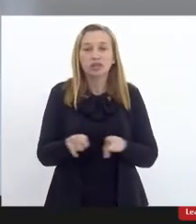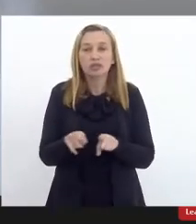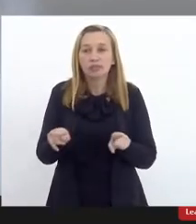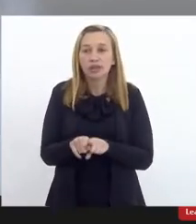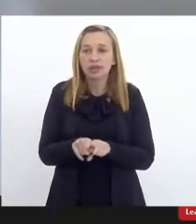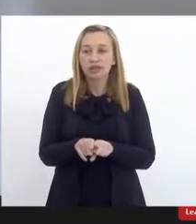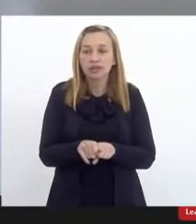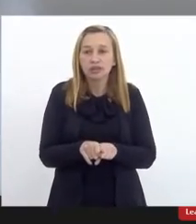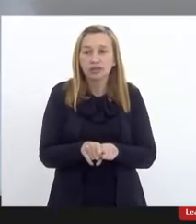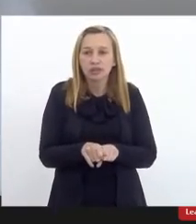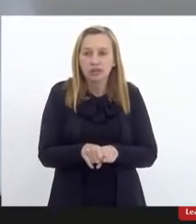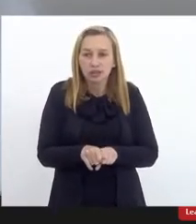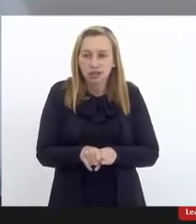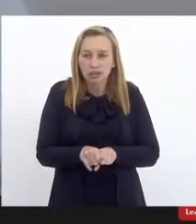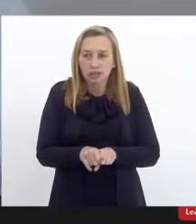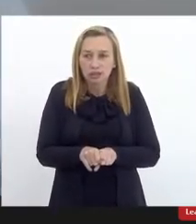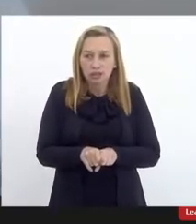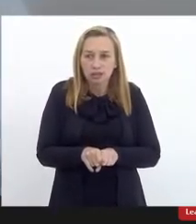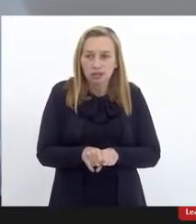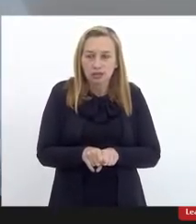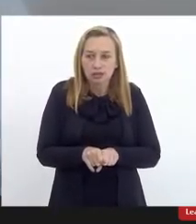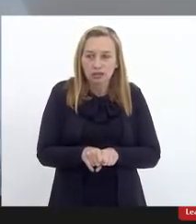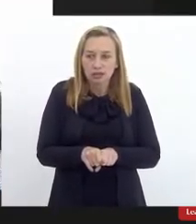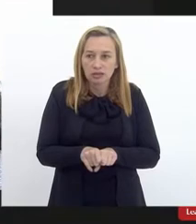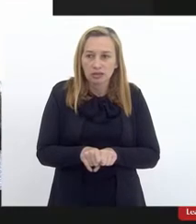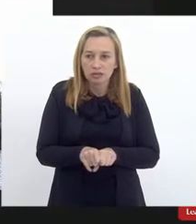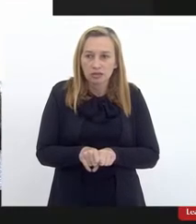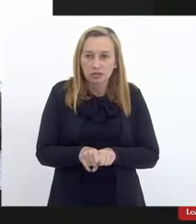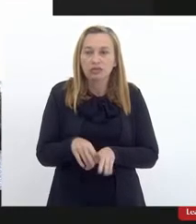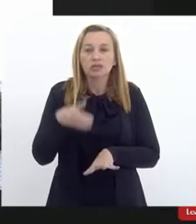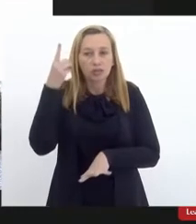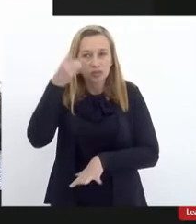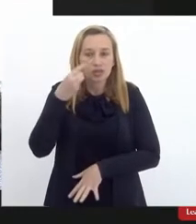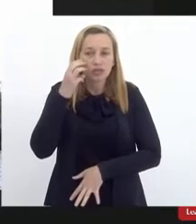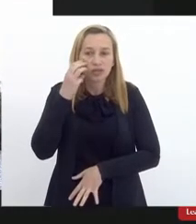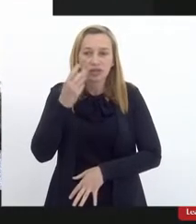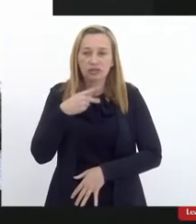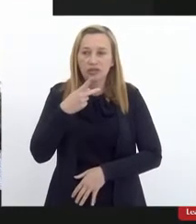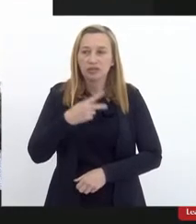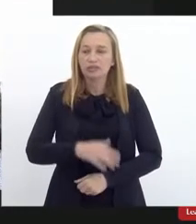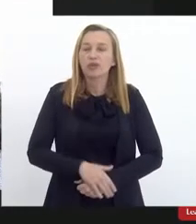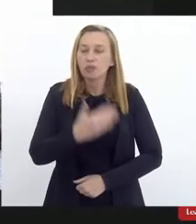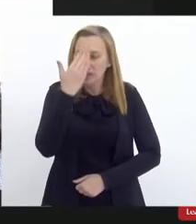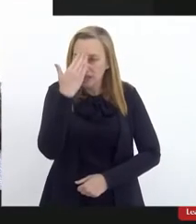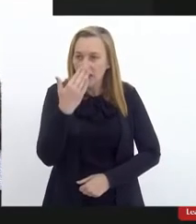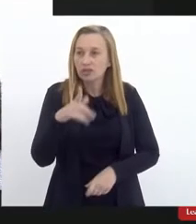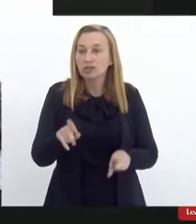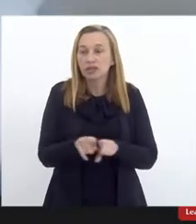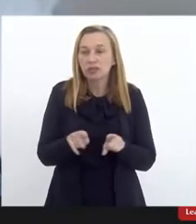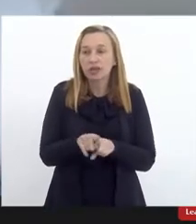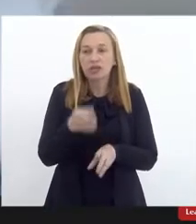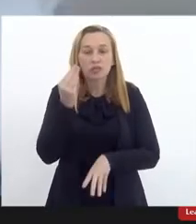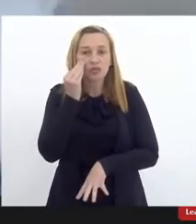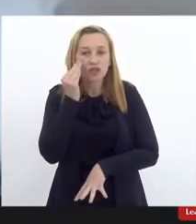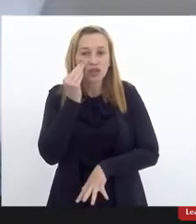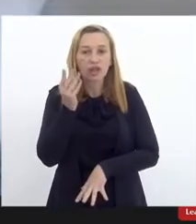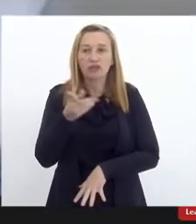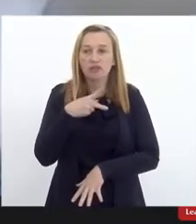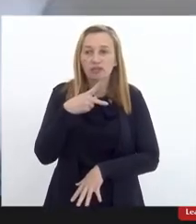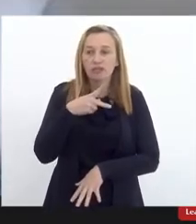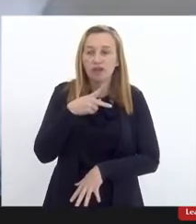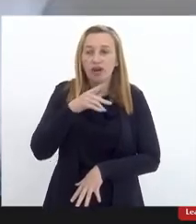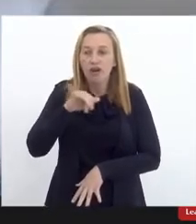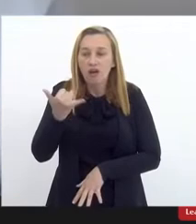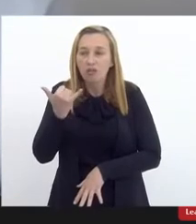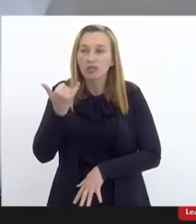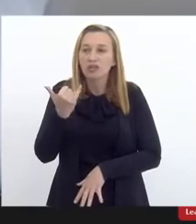fazer uma breve iniciação, então passo a palavra para o deputado Valdeque Carneiro. Obrigado. Eu quero também aproveitar, Flávio,